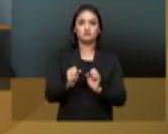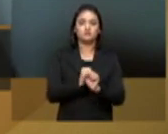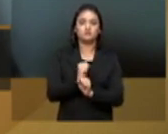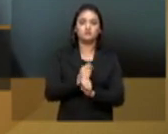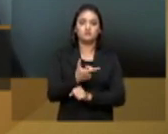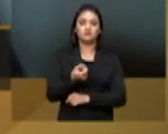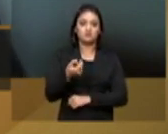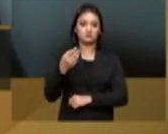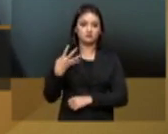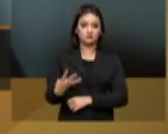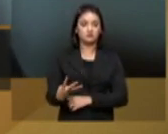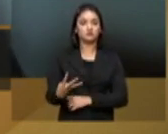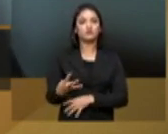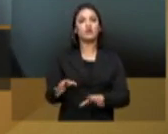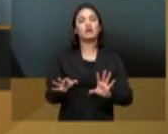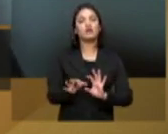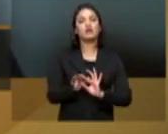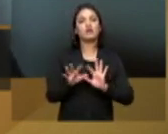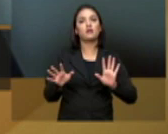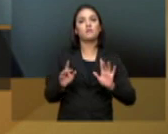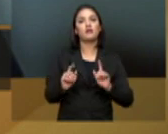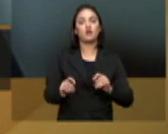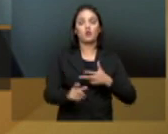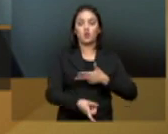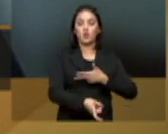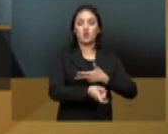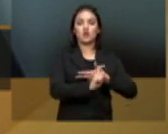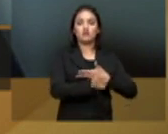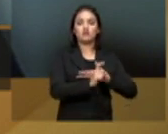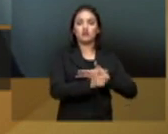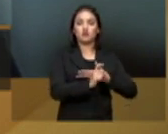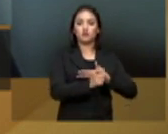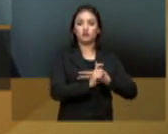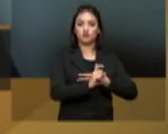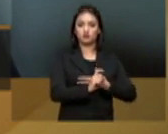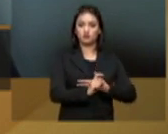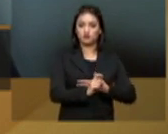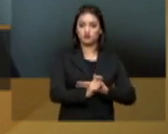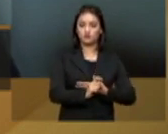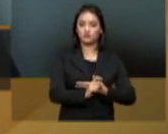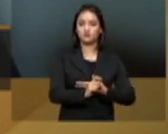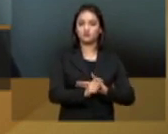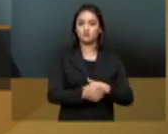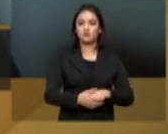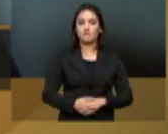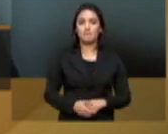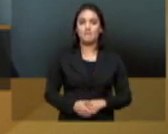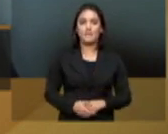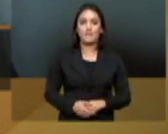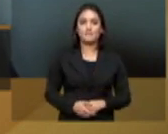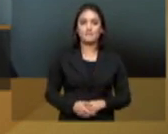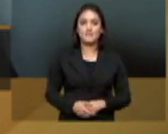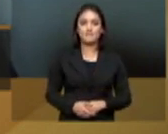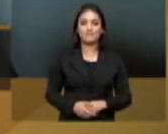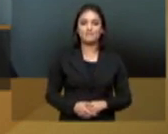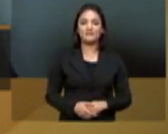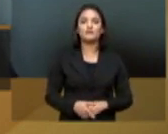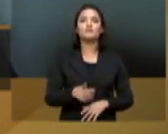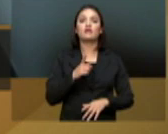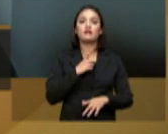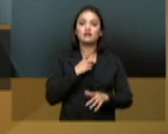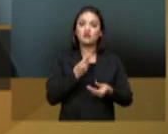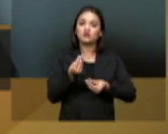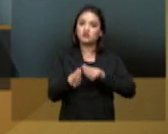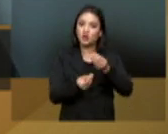10.865/2004, no que permitiu ao Poder Executivo, prevendo as condições e fixando